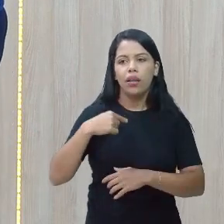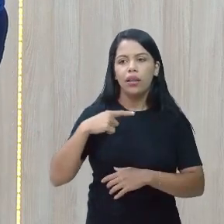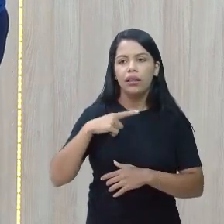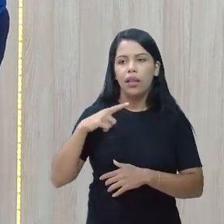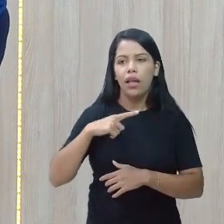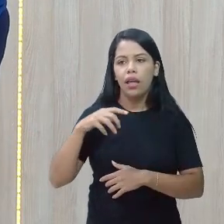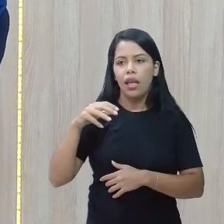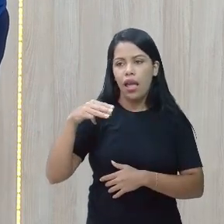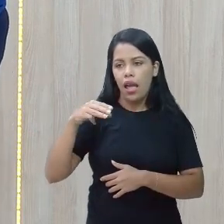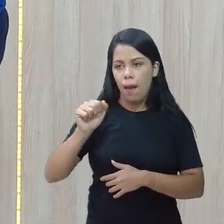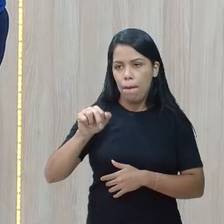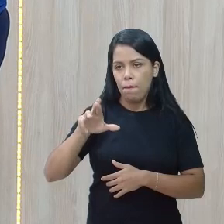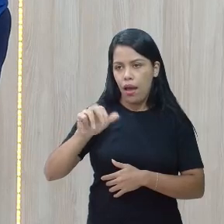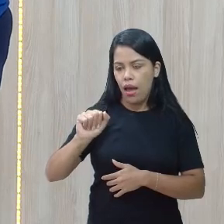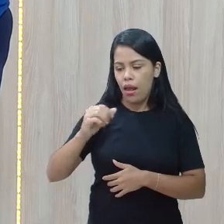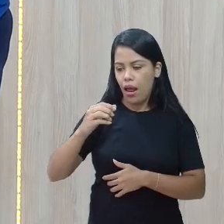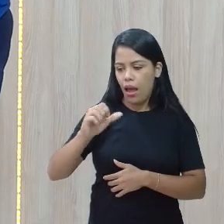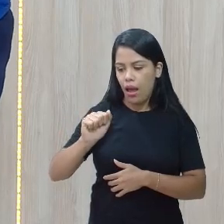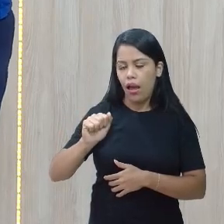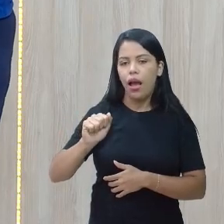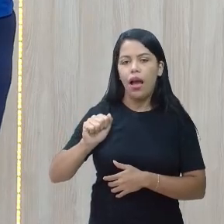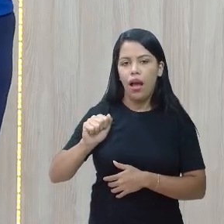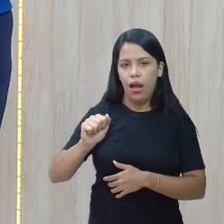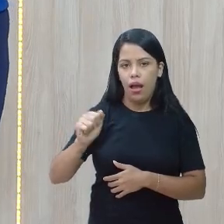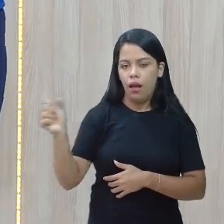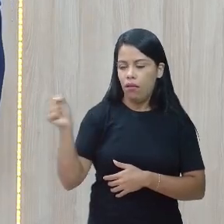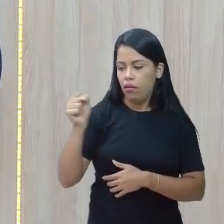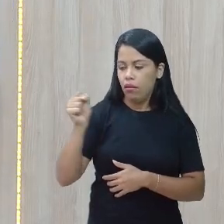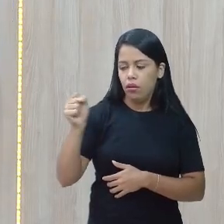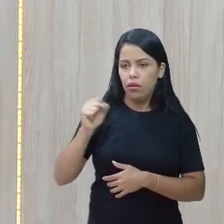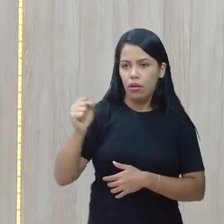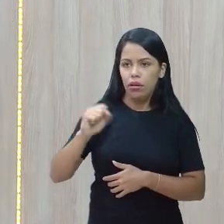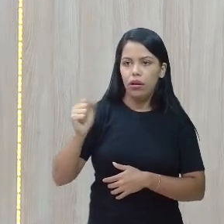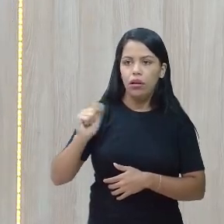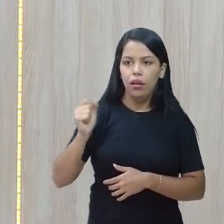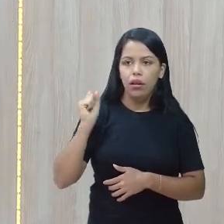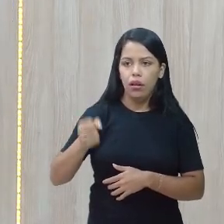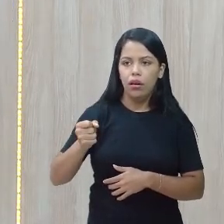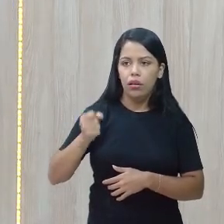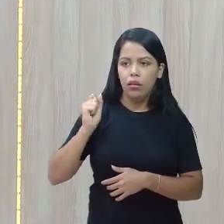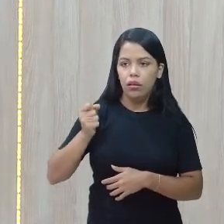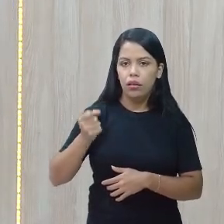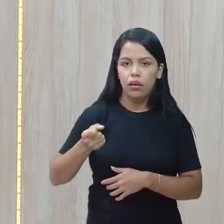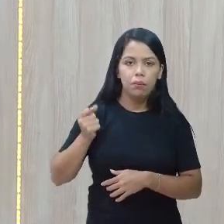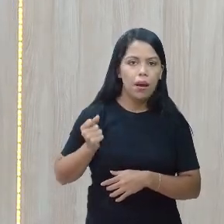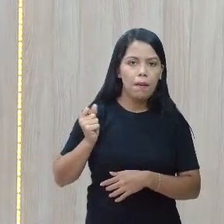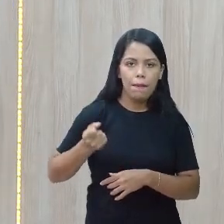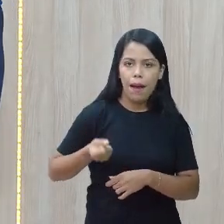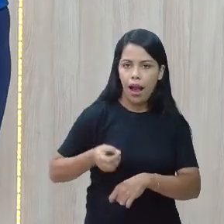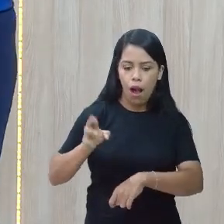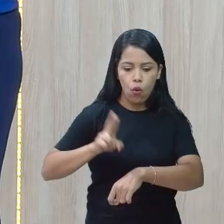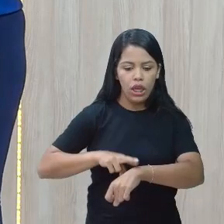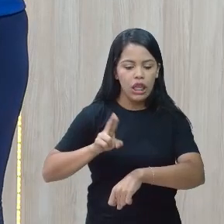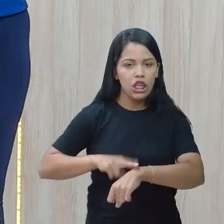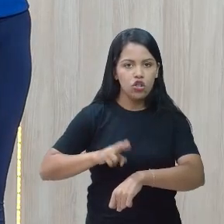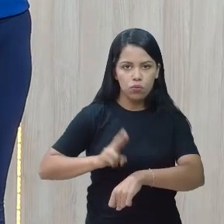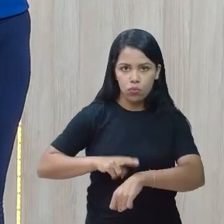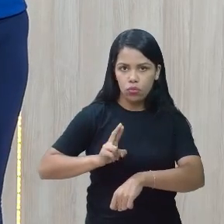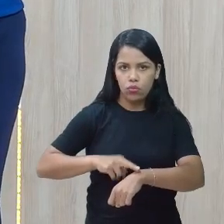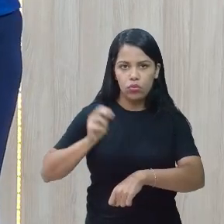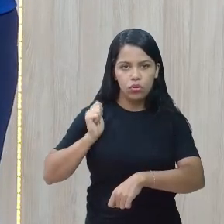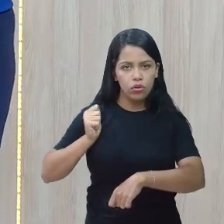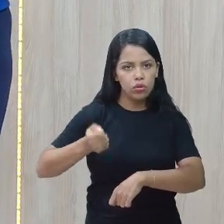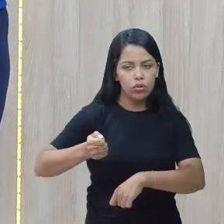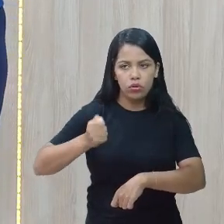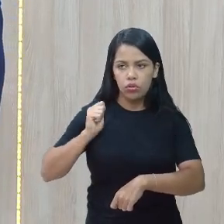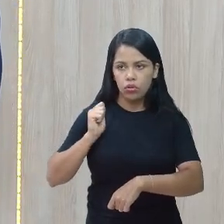carregam na mão, né, o maracá, onde eles usam o maracá muito para fazer a marcação dessa música, né, para dar o ritmo